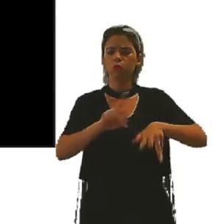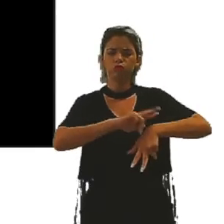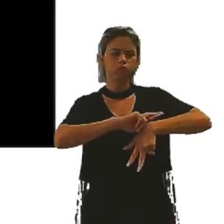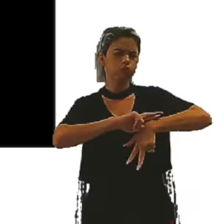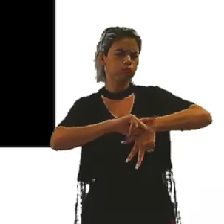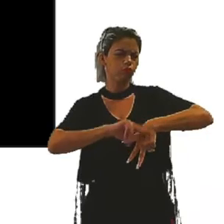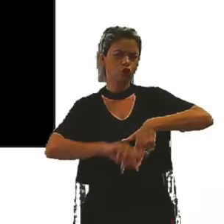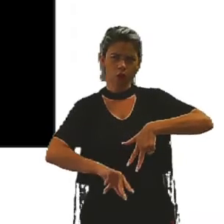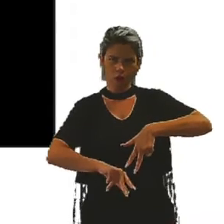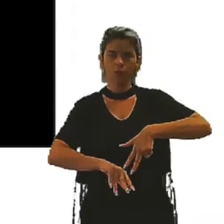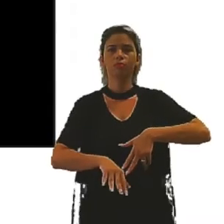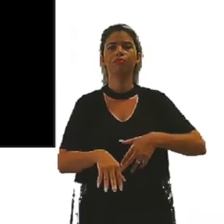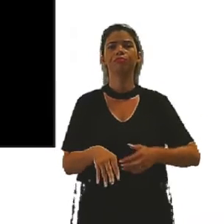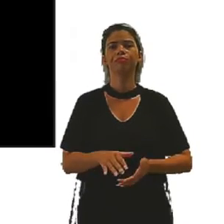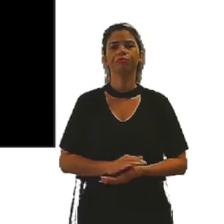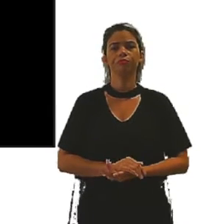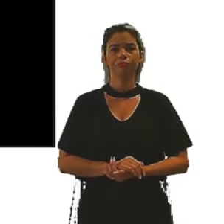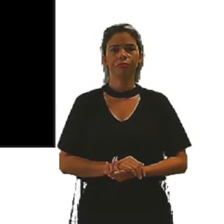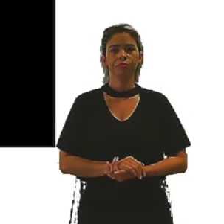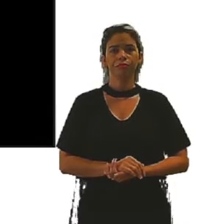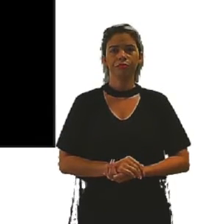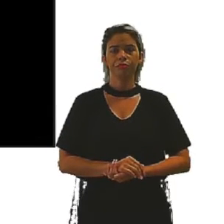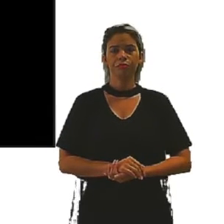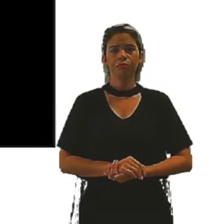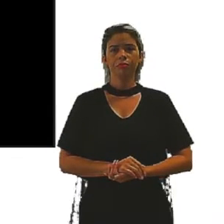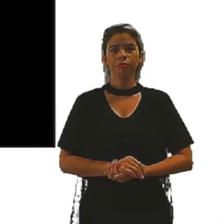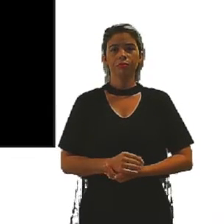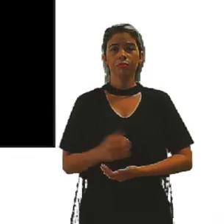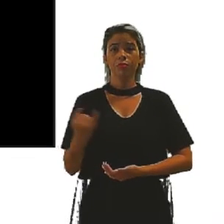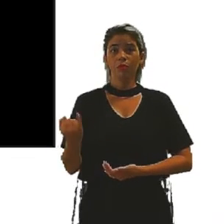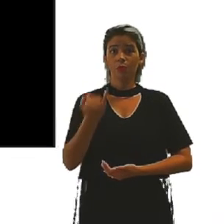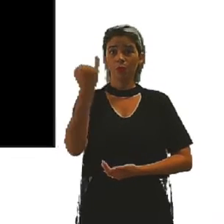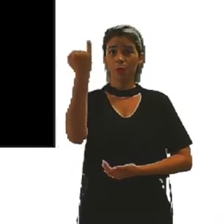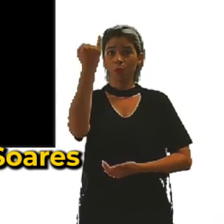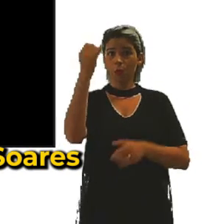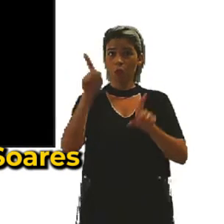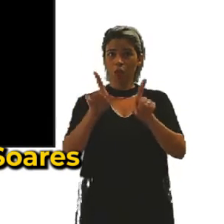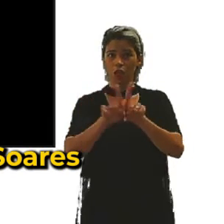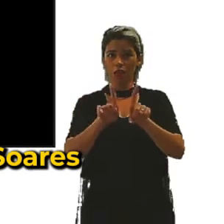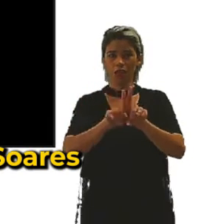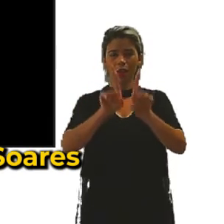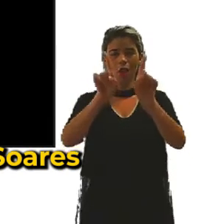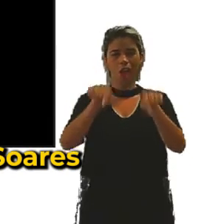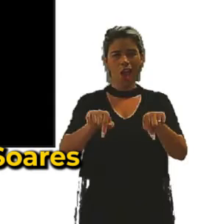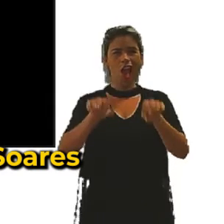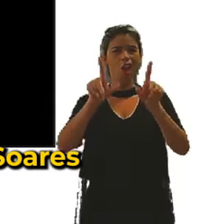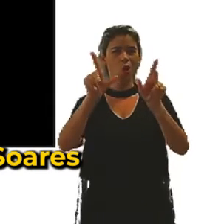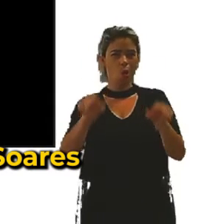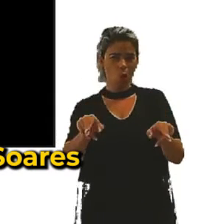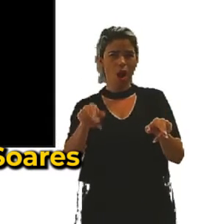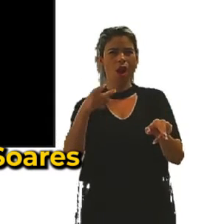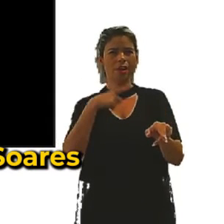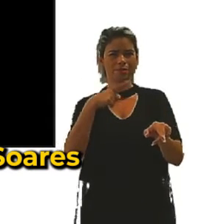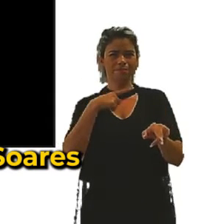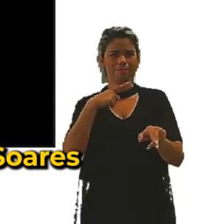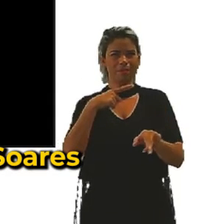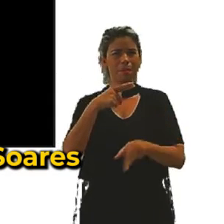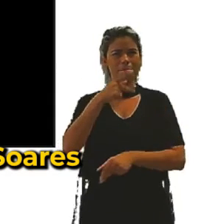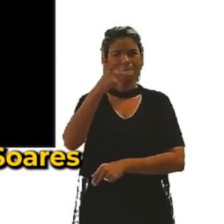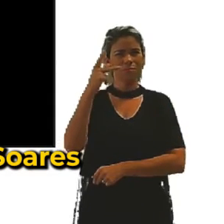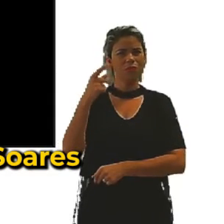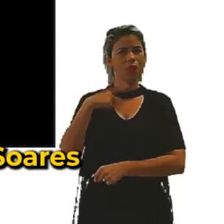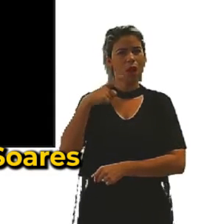é? Bom, importante também dizer, como diz uma outra epistemóloga, que é